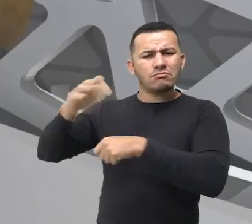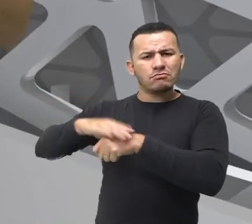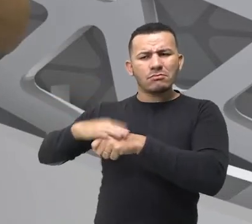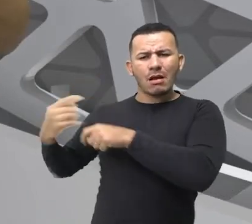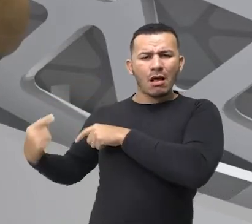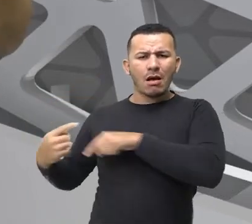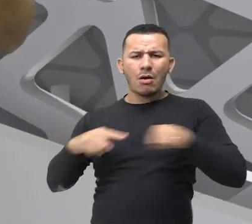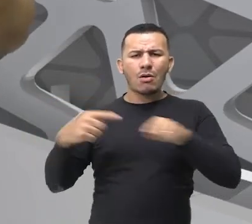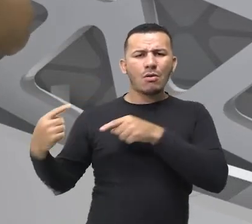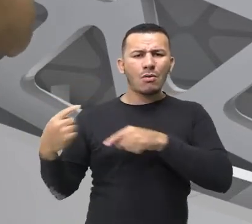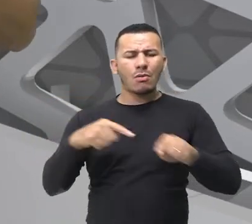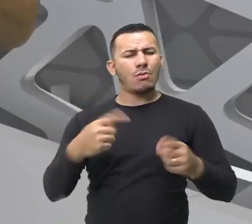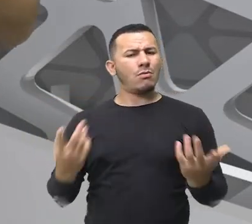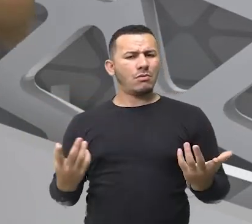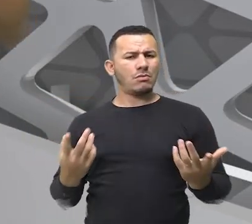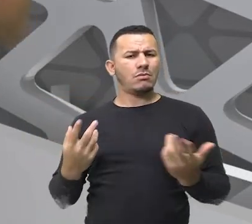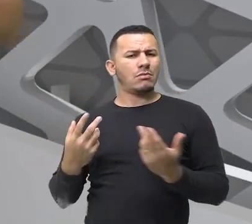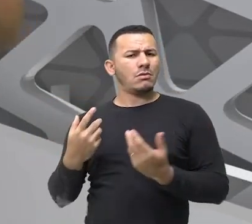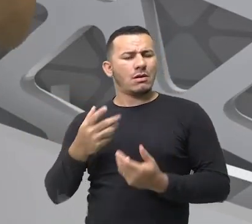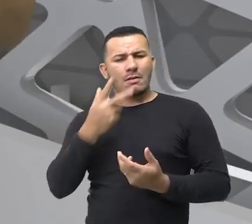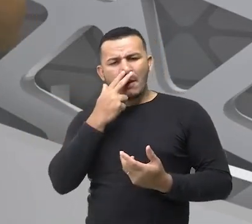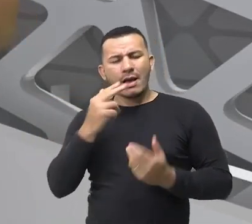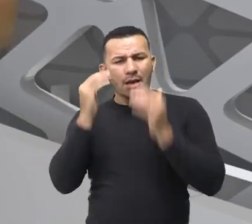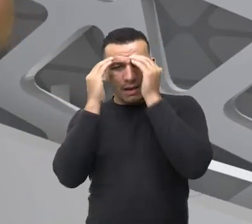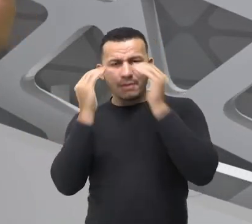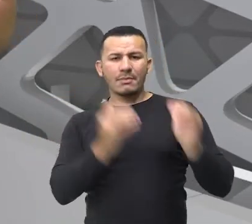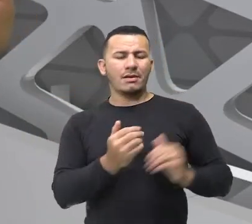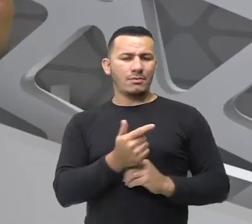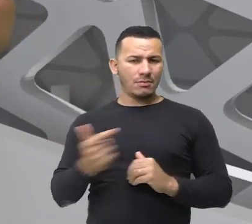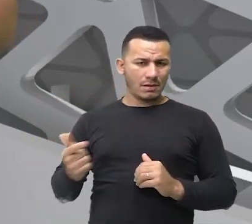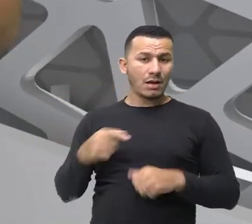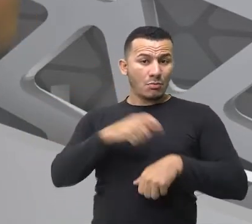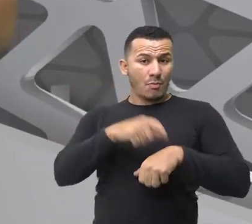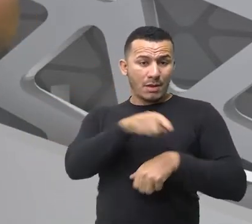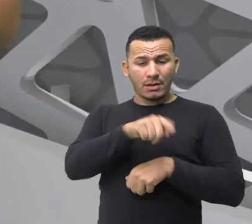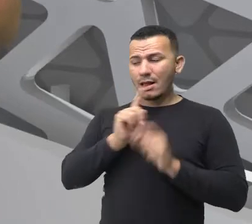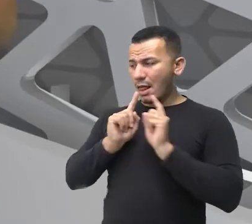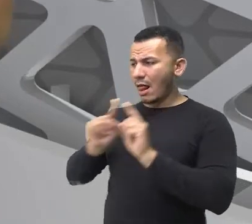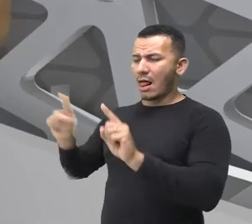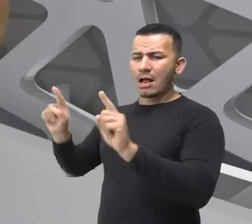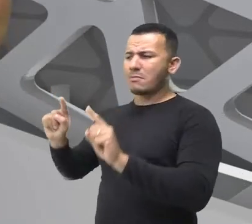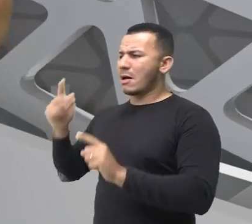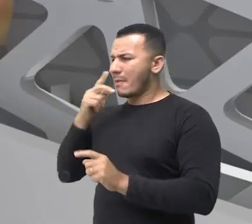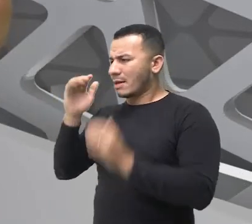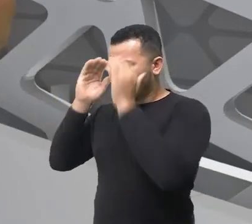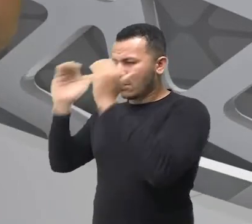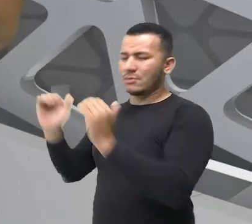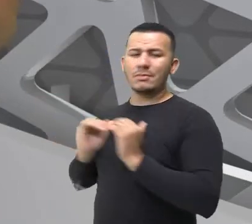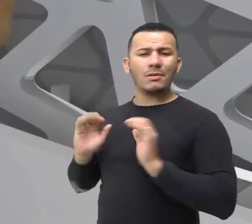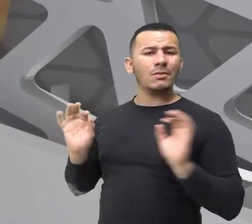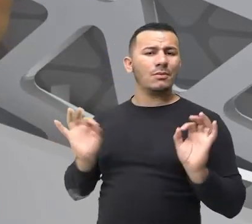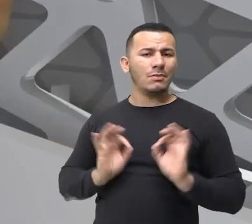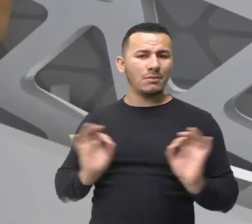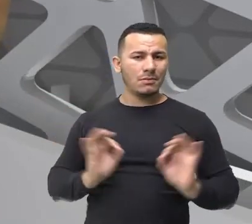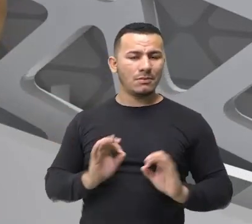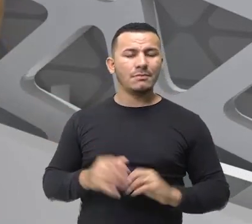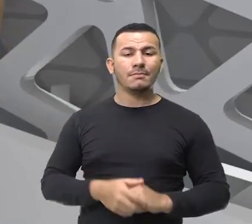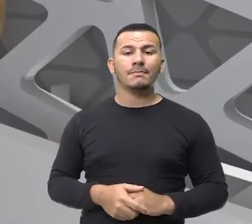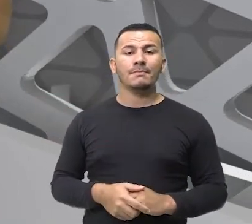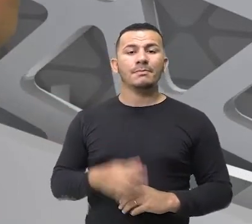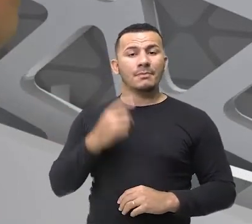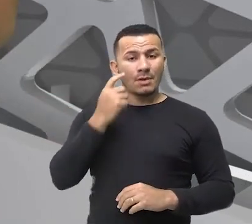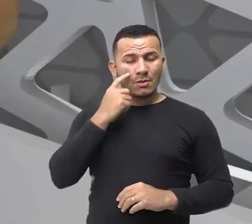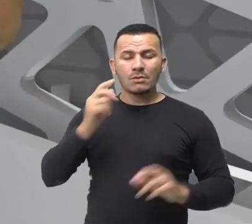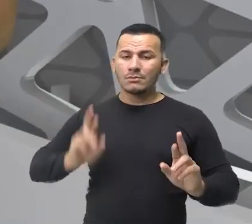ação que ele sofreu de grosseria talvez na hora que foi reclamar do serviço que foi emprestado para ele agora